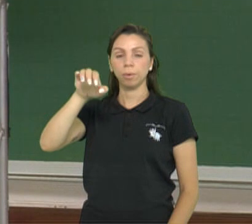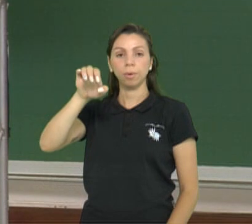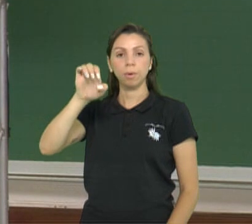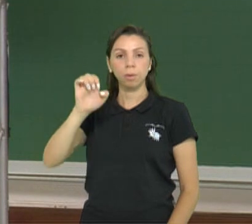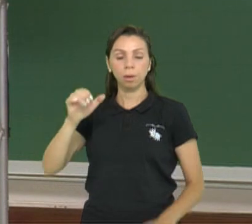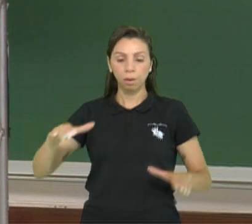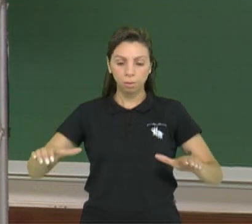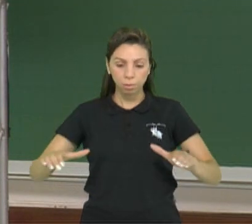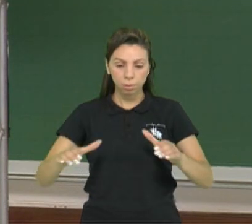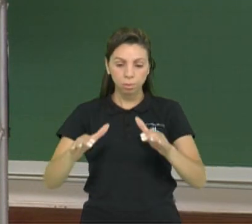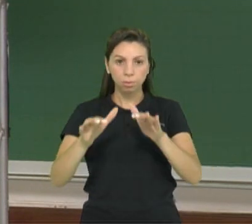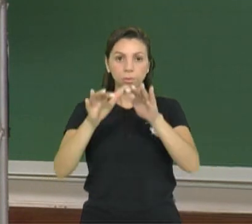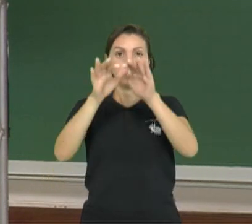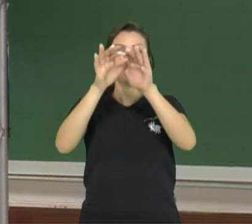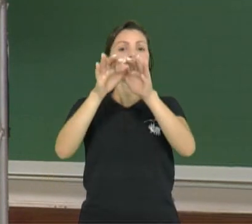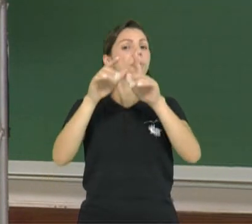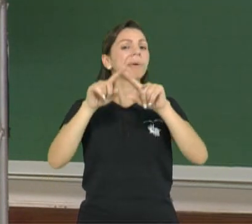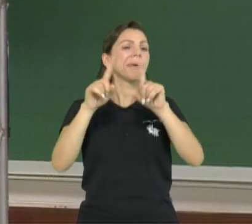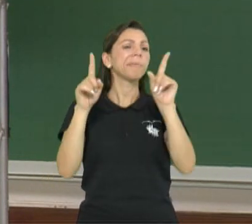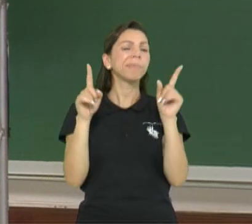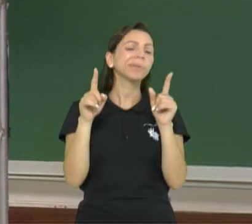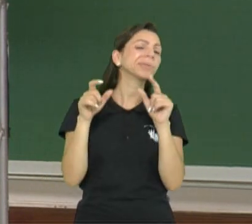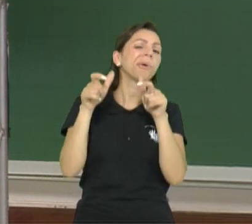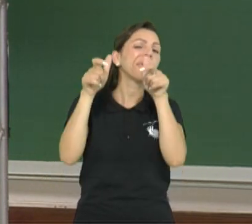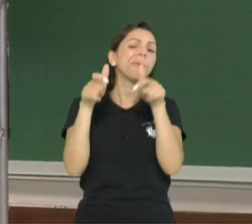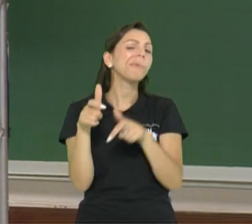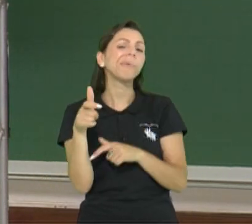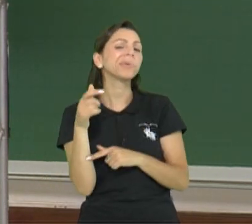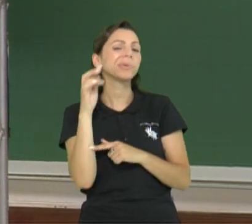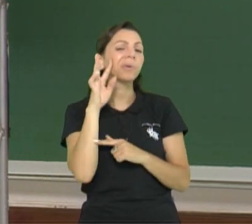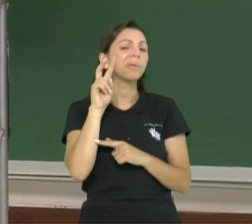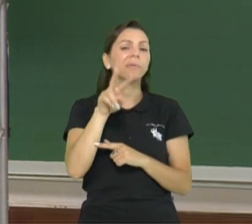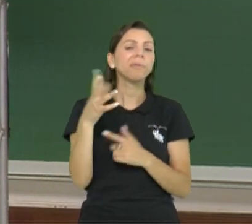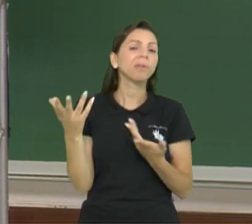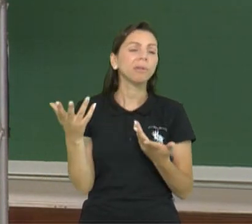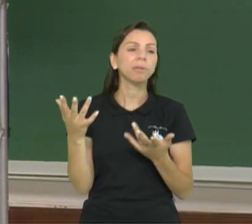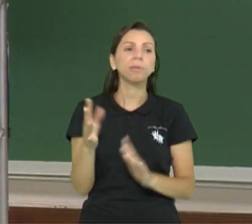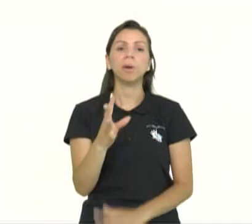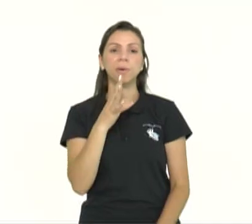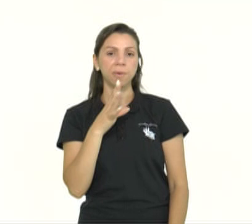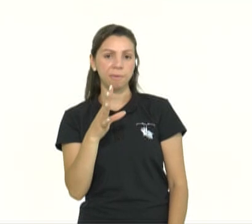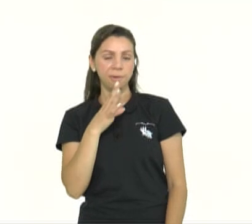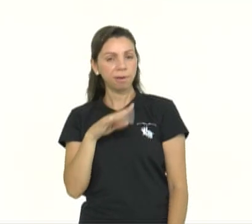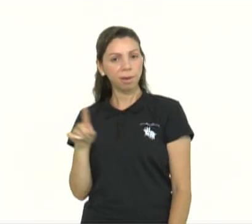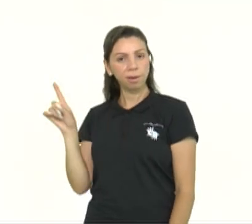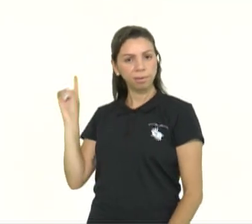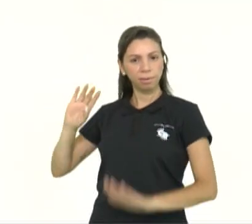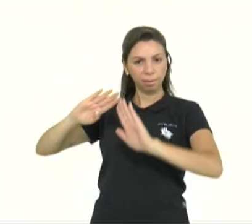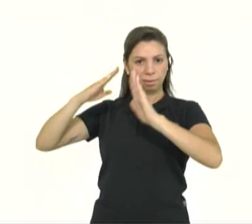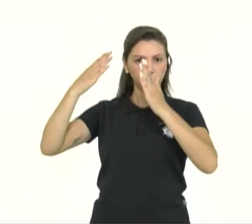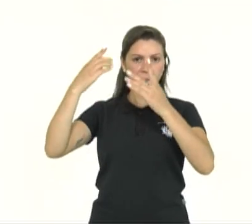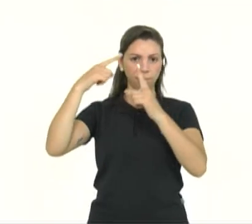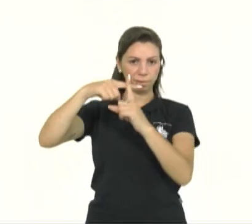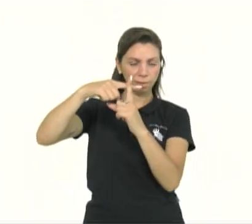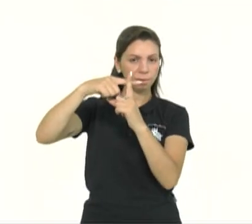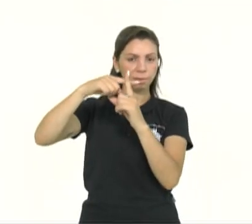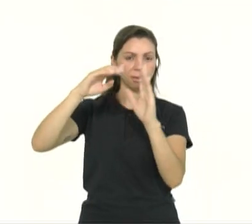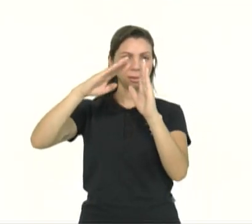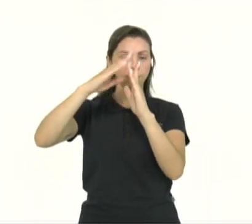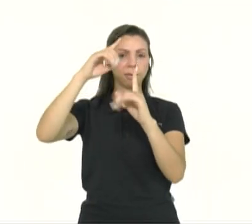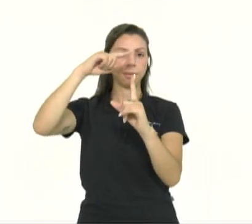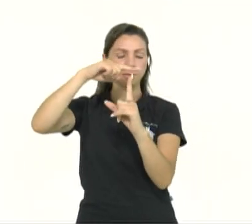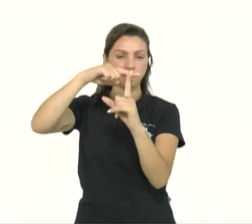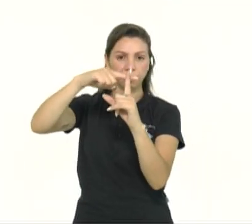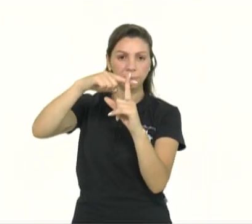cone muitas vezes diz assim, mas aonde que eu vejo isso, né? Todo mundo conhece essa catedral aqui, que é a Catedral